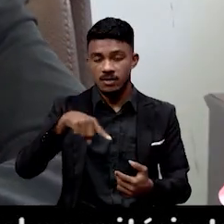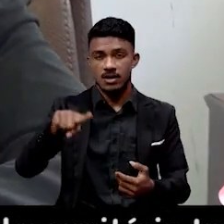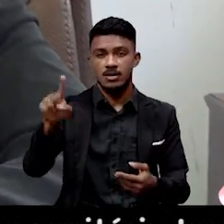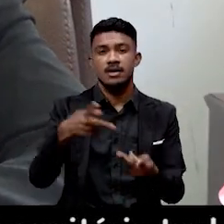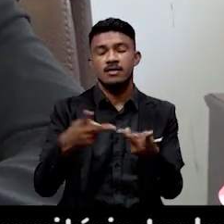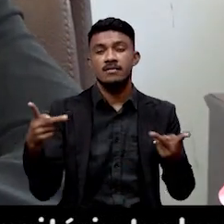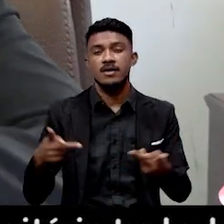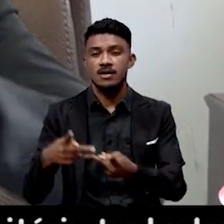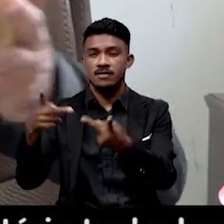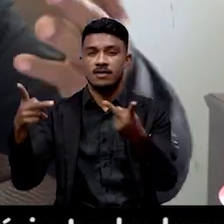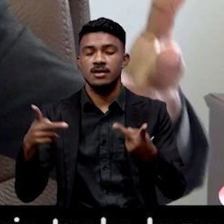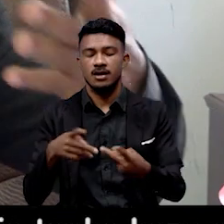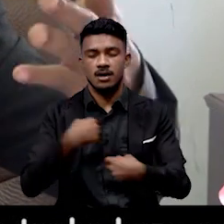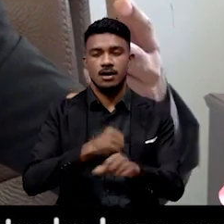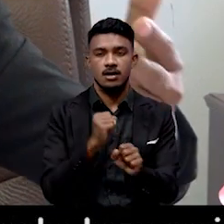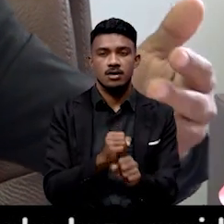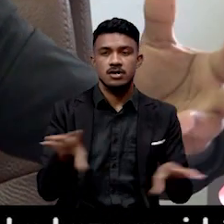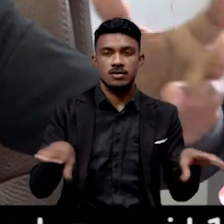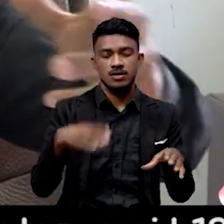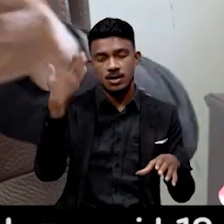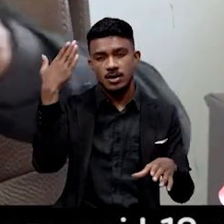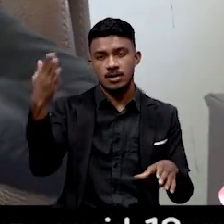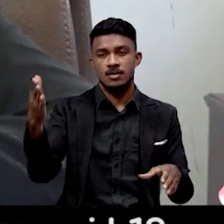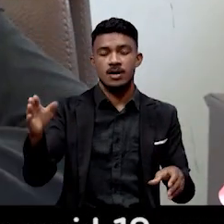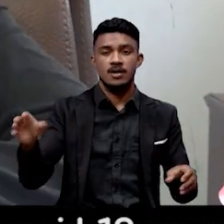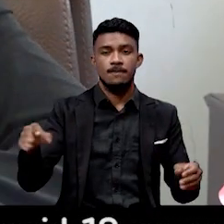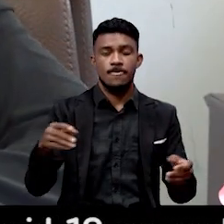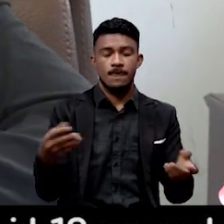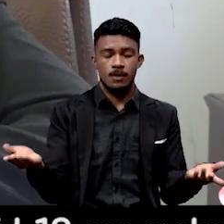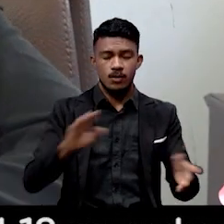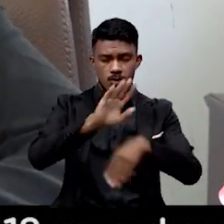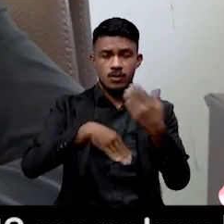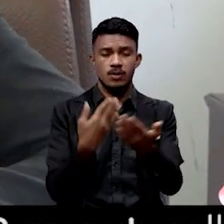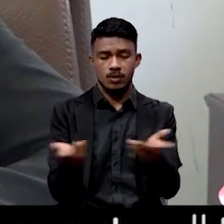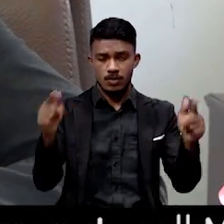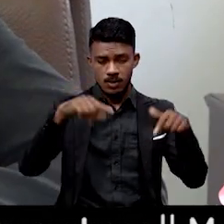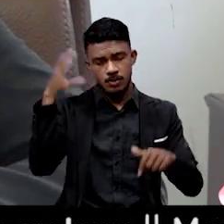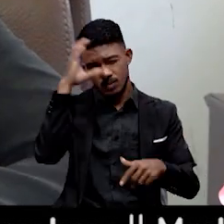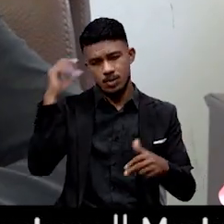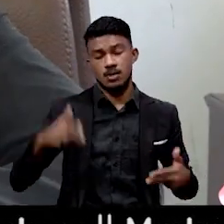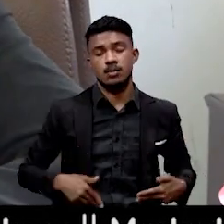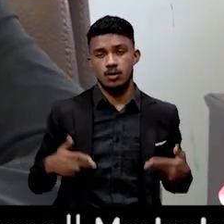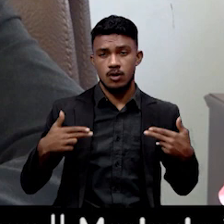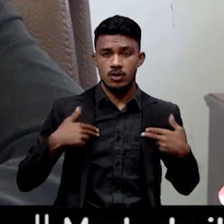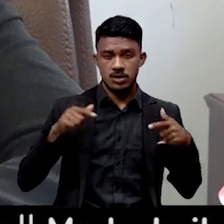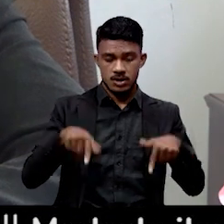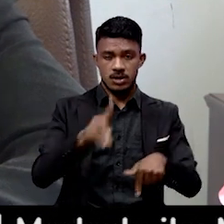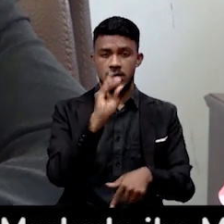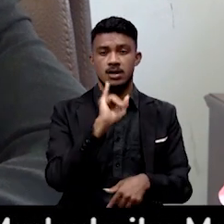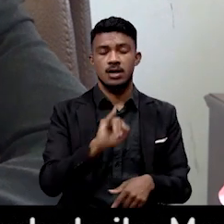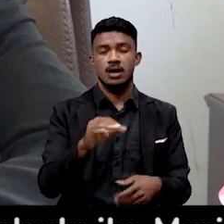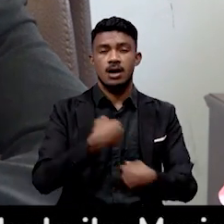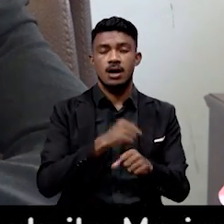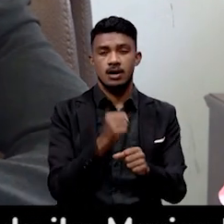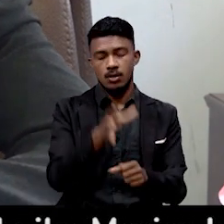yang fating hal servis yang ba tamas sentro ekonomi kuni kan ototu konsentri li ida nemak halo ita nina aman sira tunggu